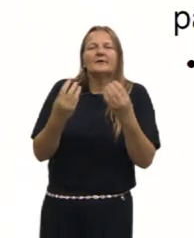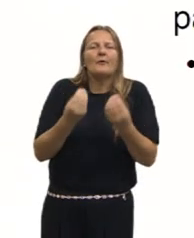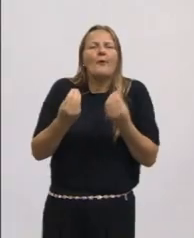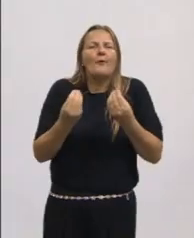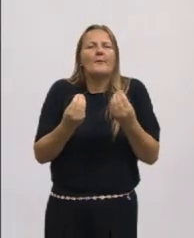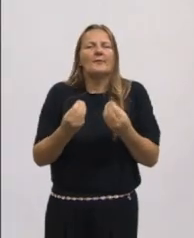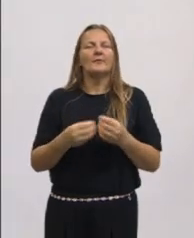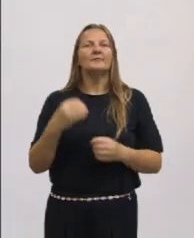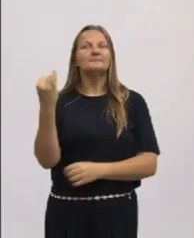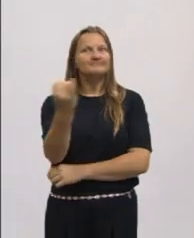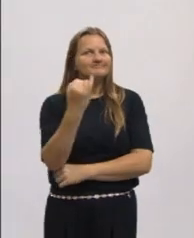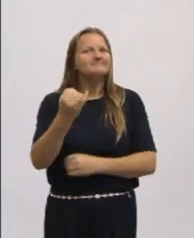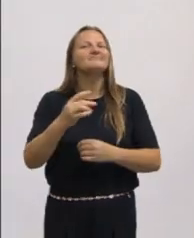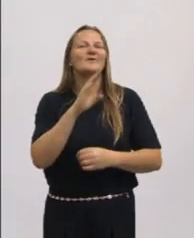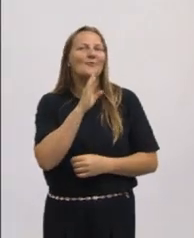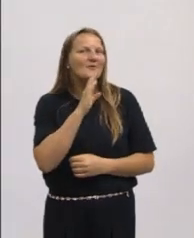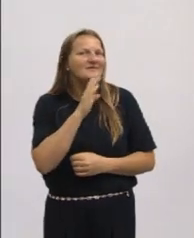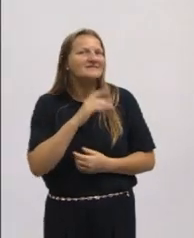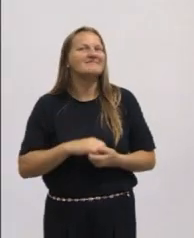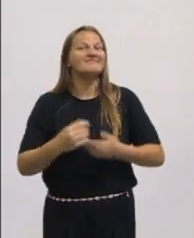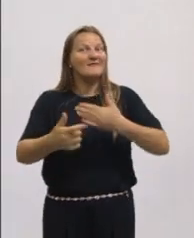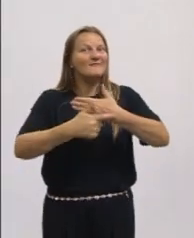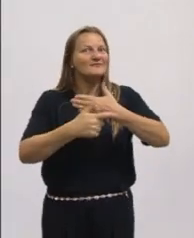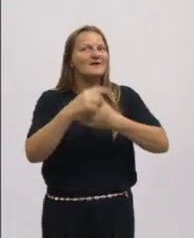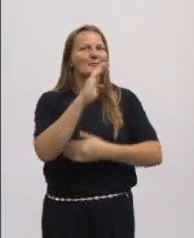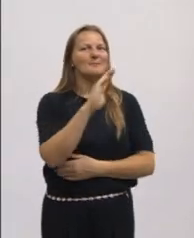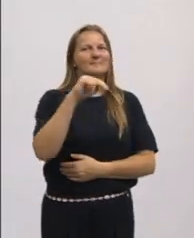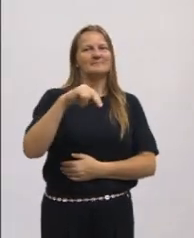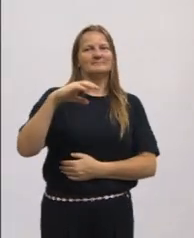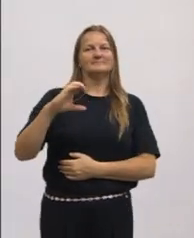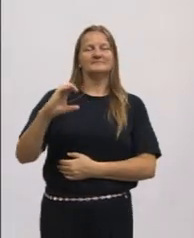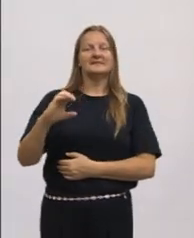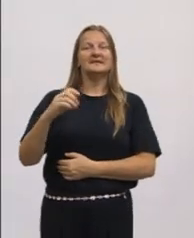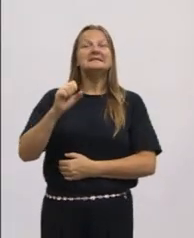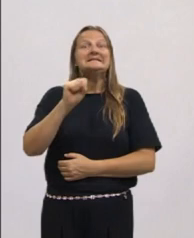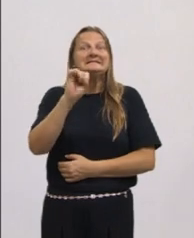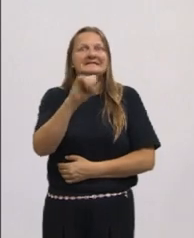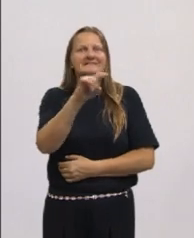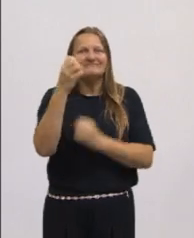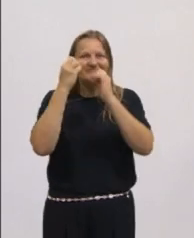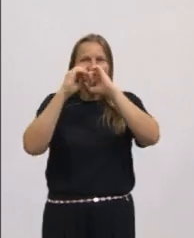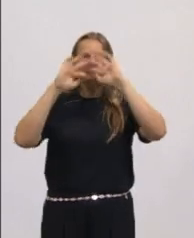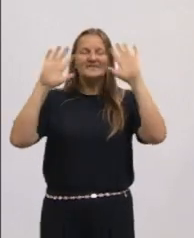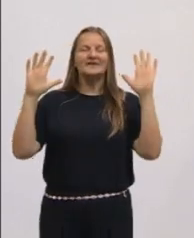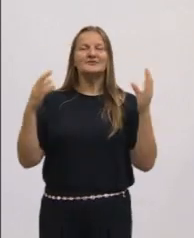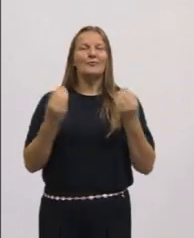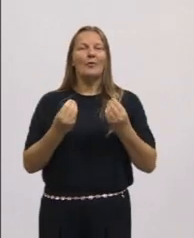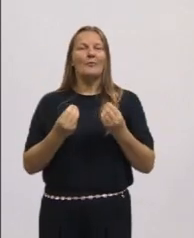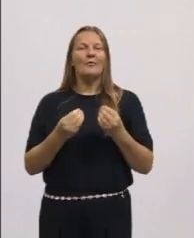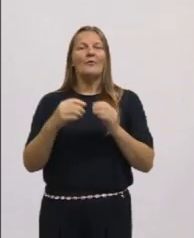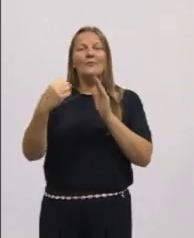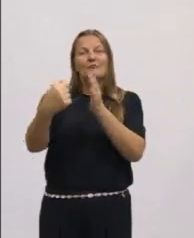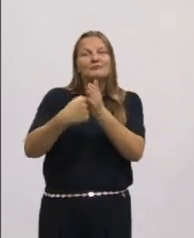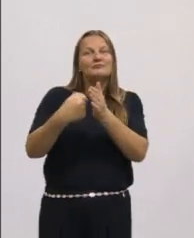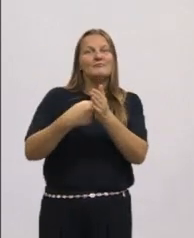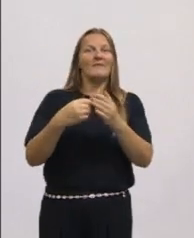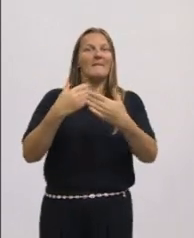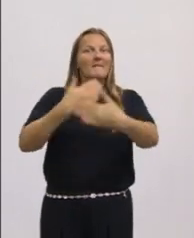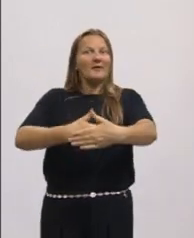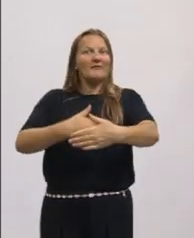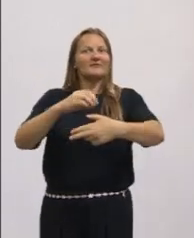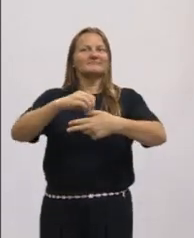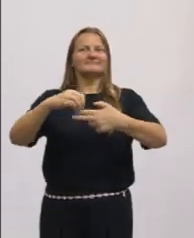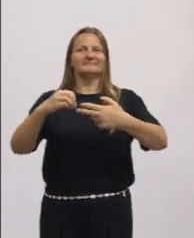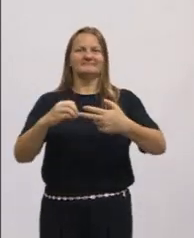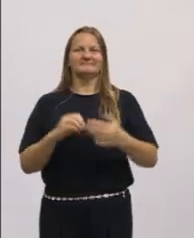é importante a gente conhecer isso porque se a gente entende a bncc a gente entende o que que vai ser cobrado na prova